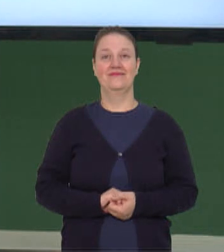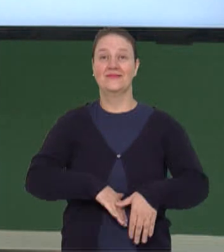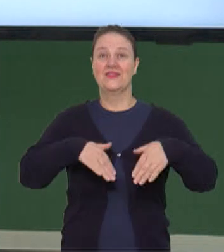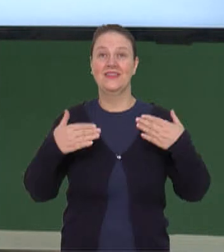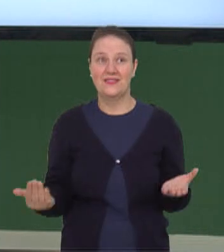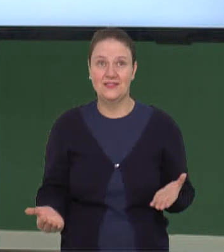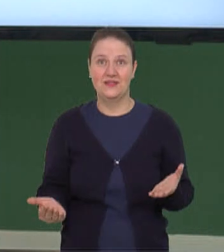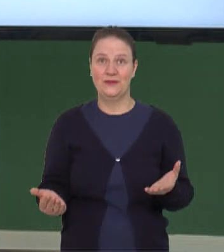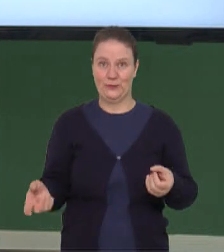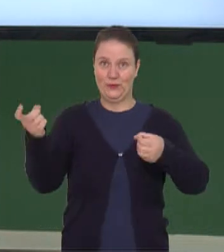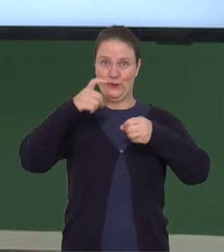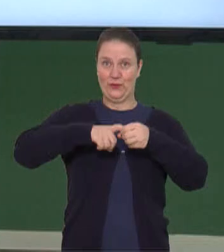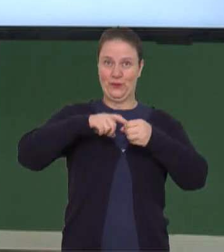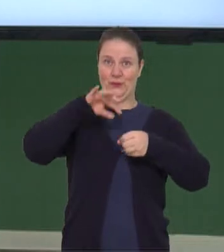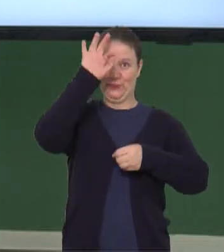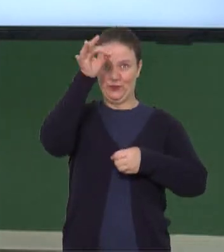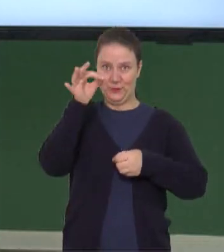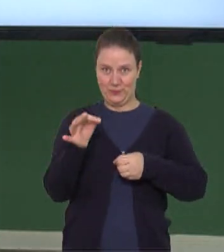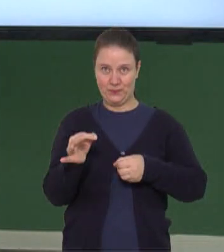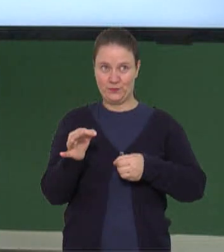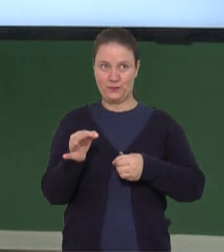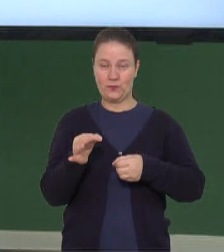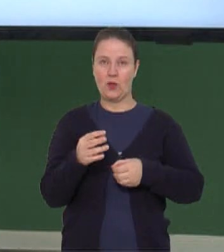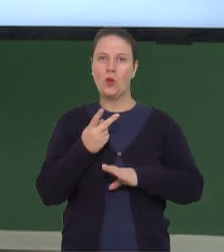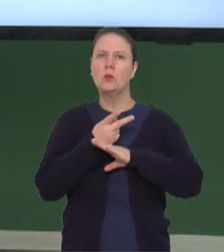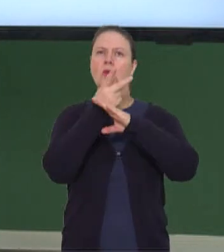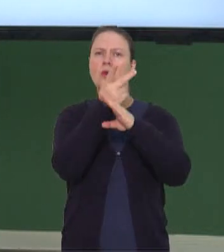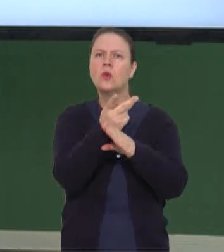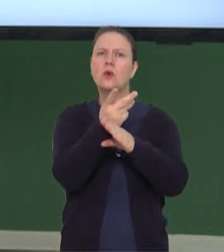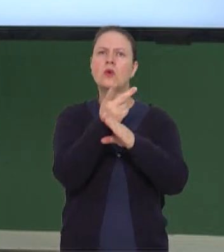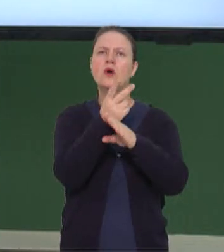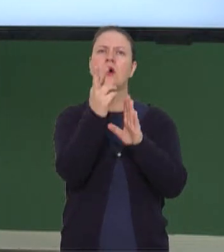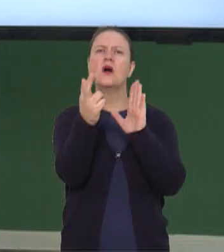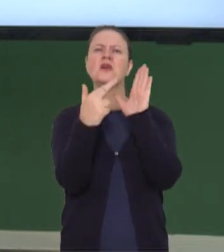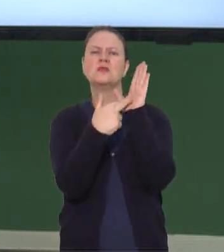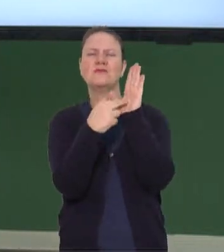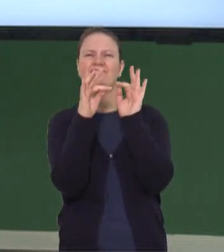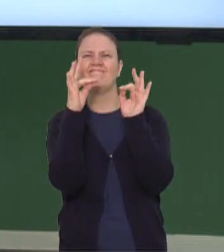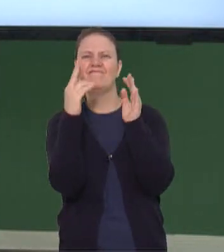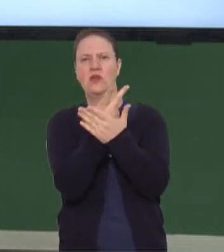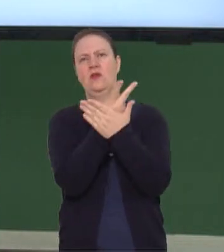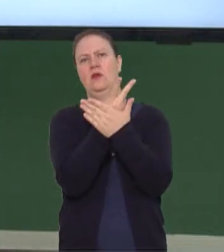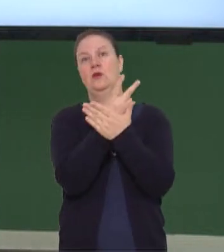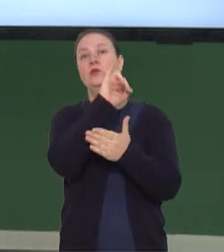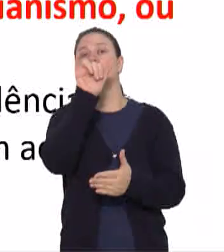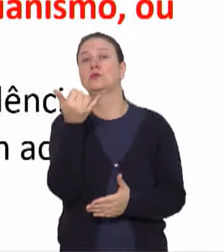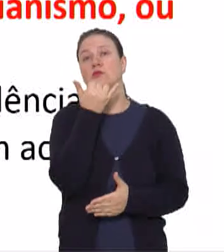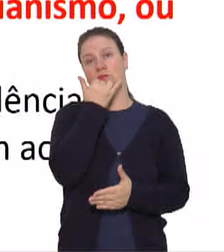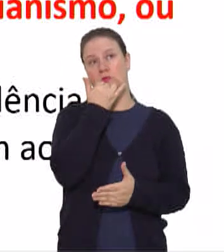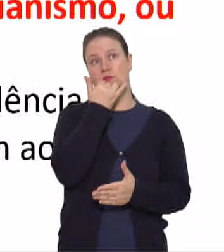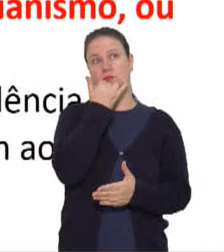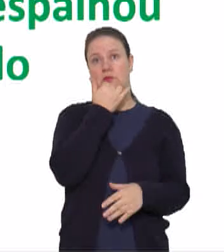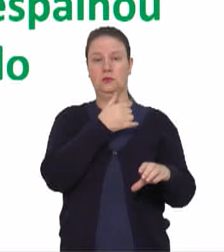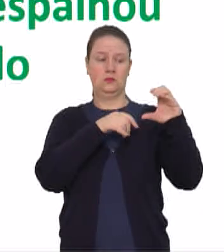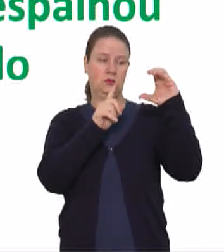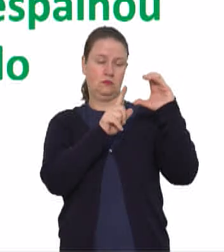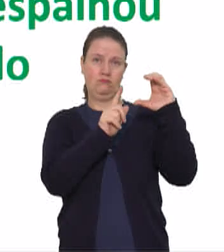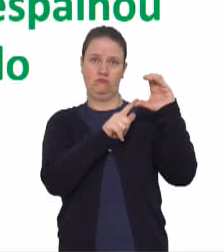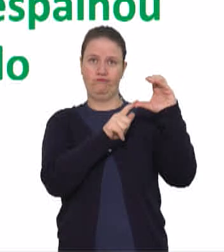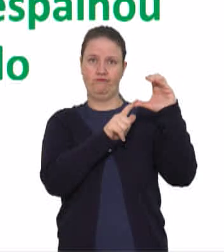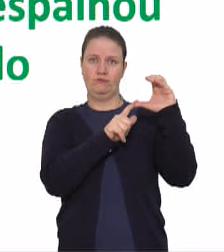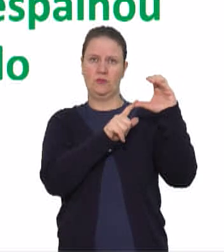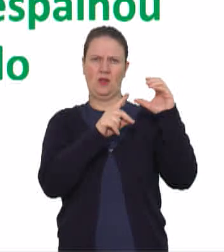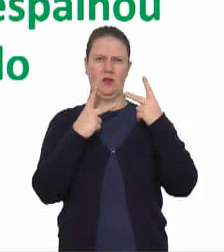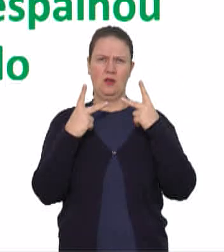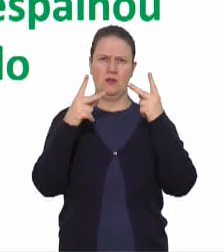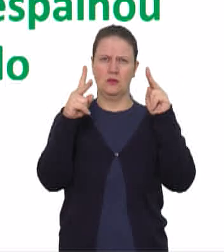Então, estamos de volta com a correção aqui. Então, era para você buscar a alternativa incorreta e justificar. A incorreta é a letra C, então aqui,